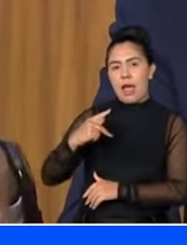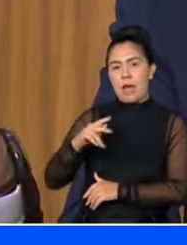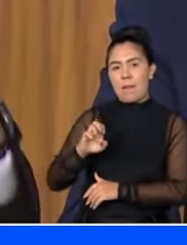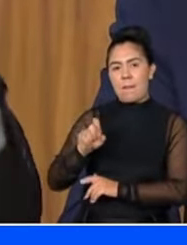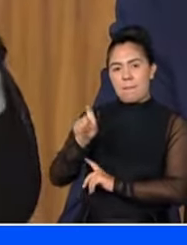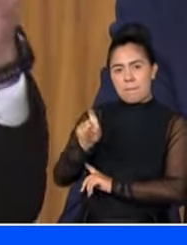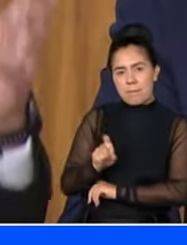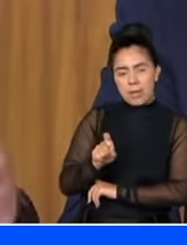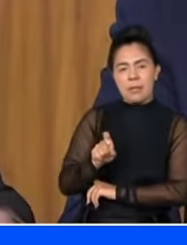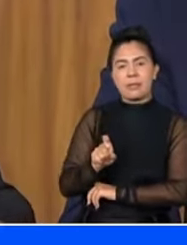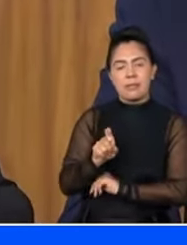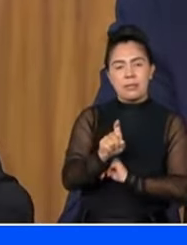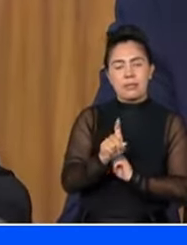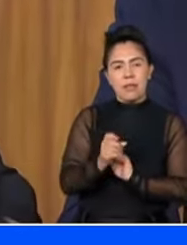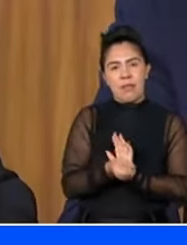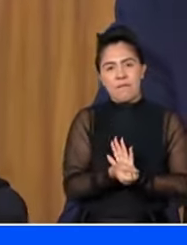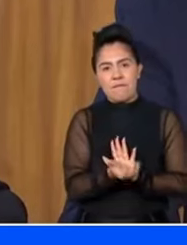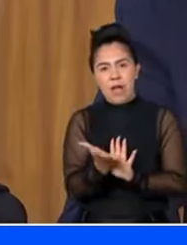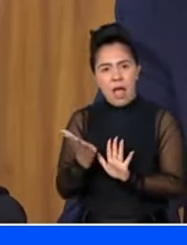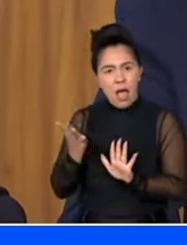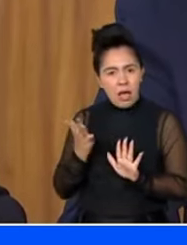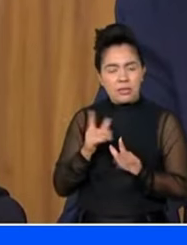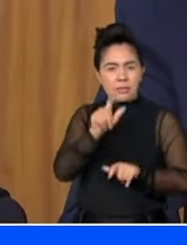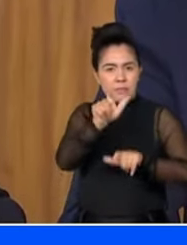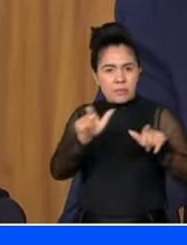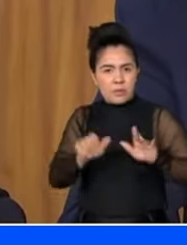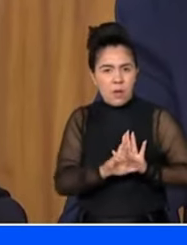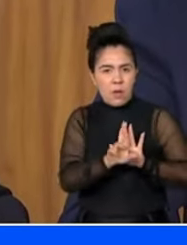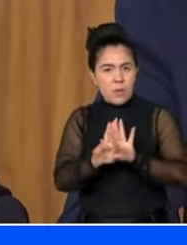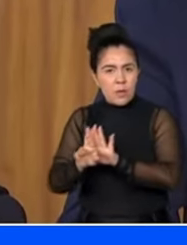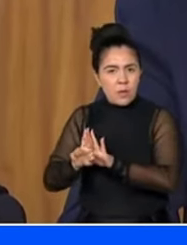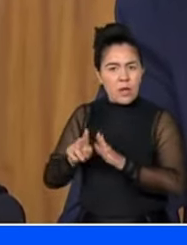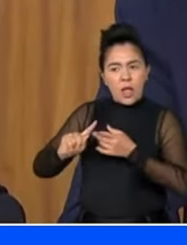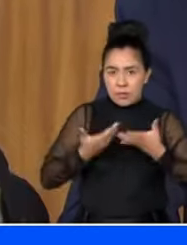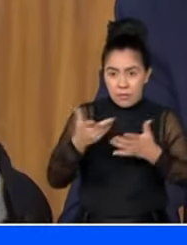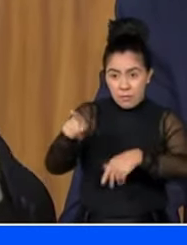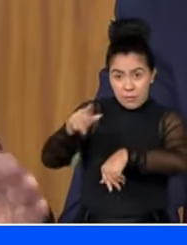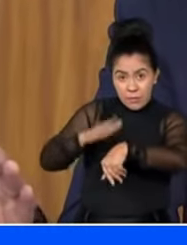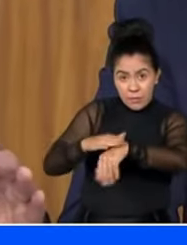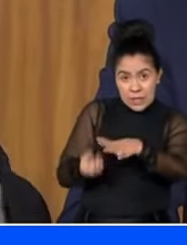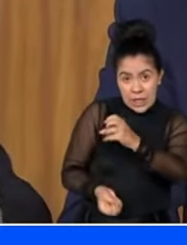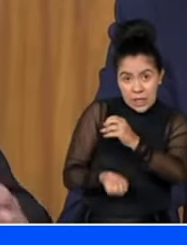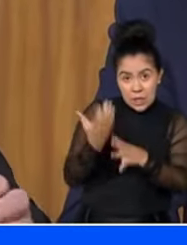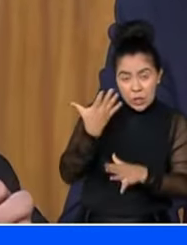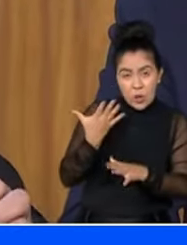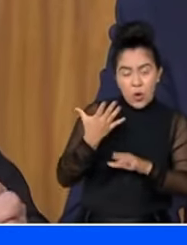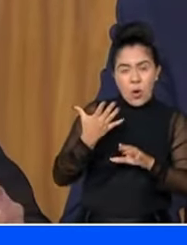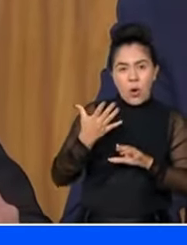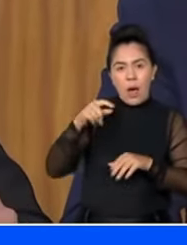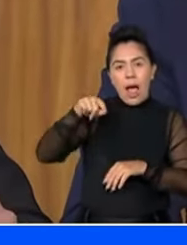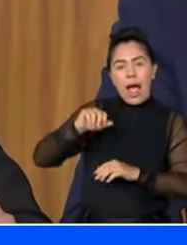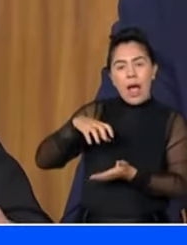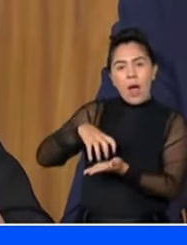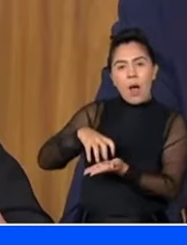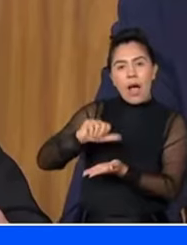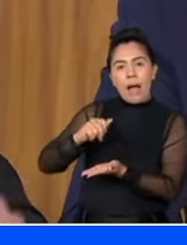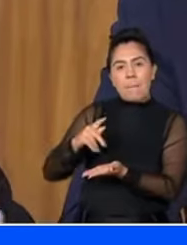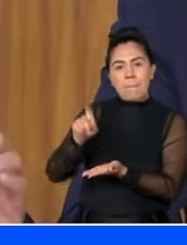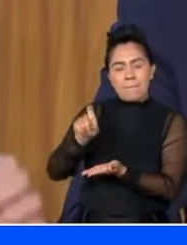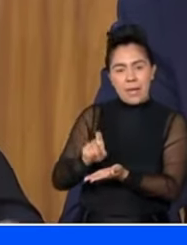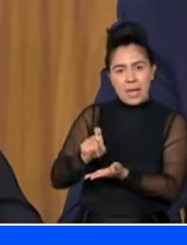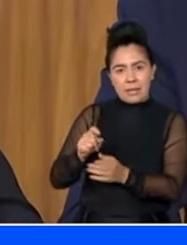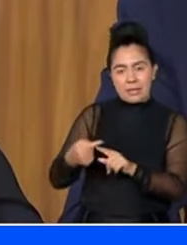que são várias gerências que trabalham esses convênios, e dizer por maio de 2003,